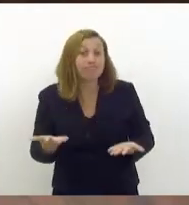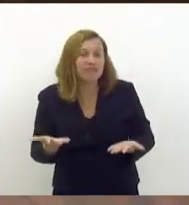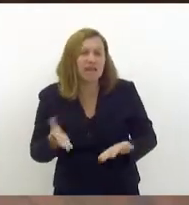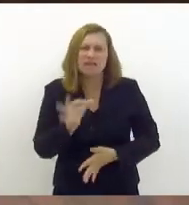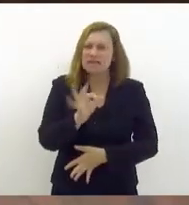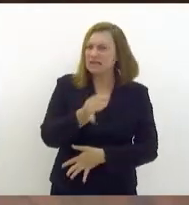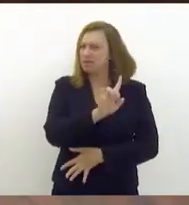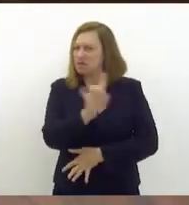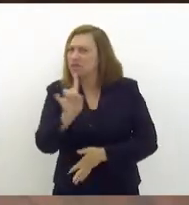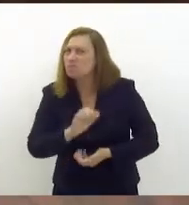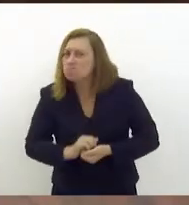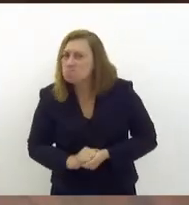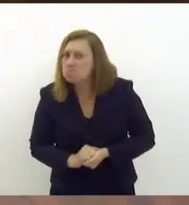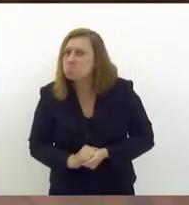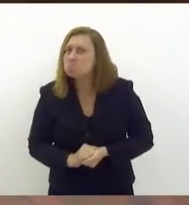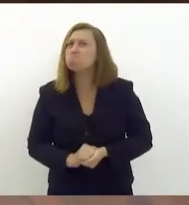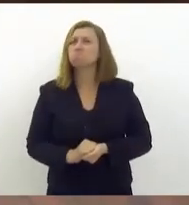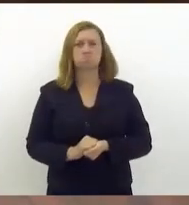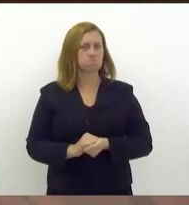que não estão